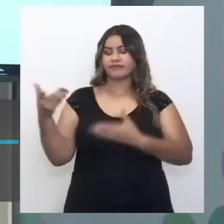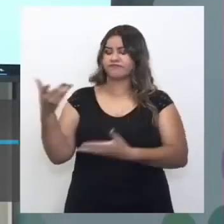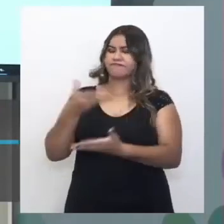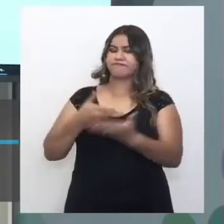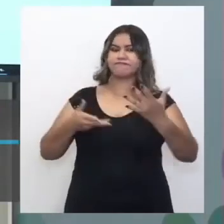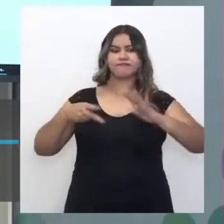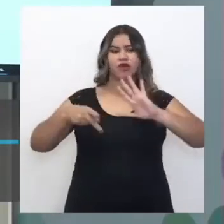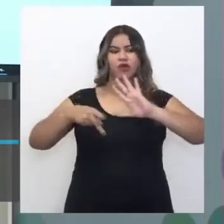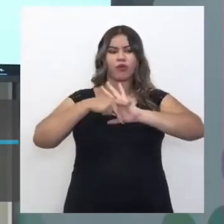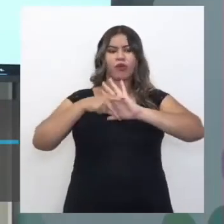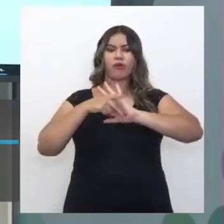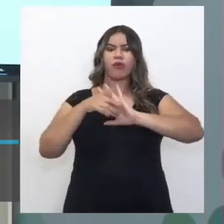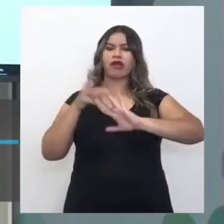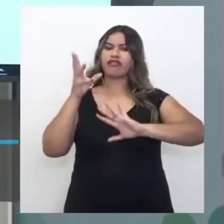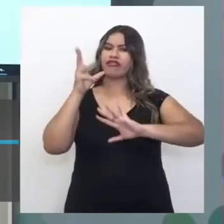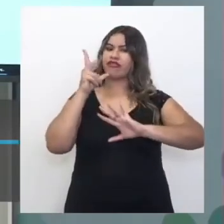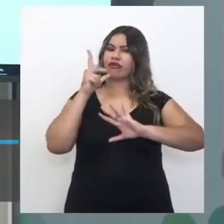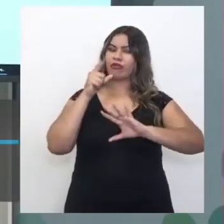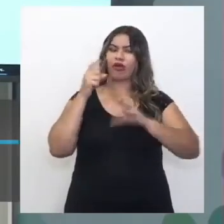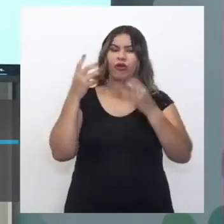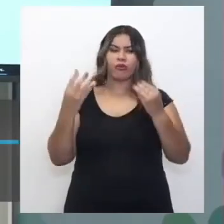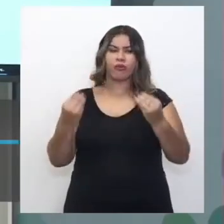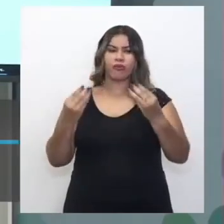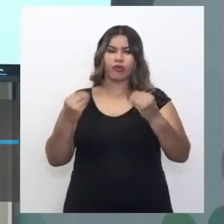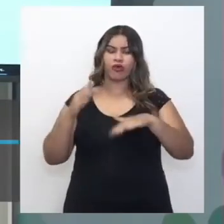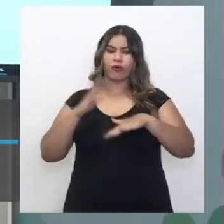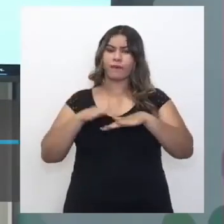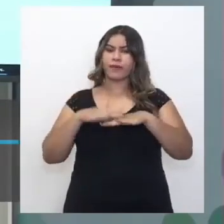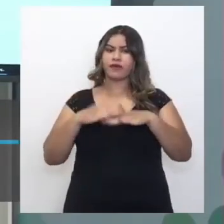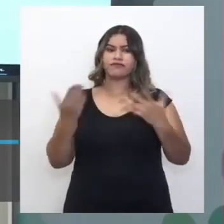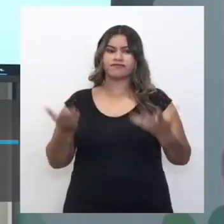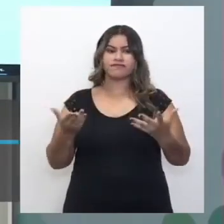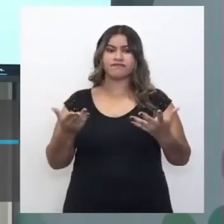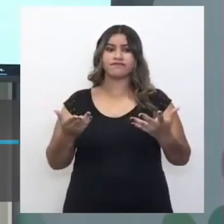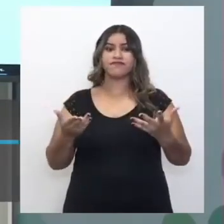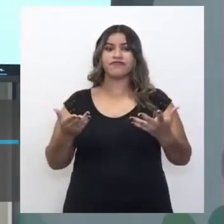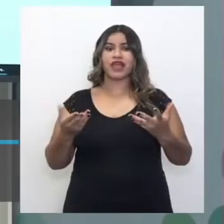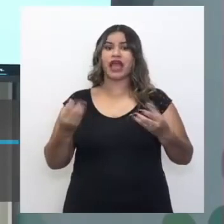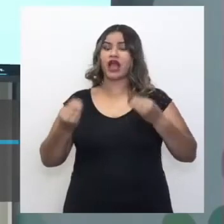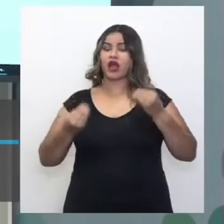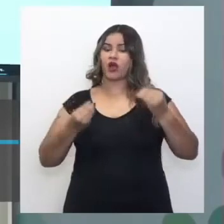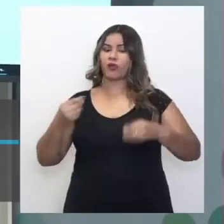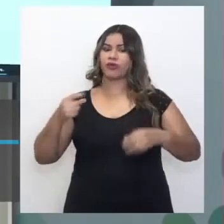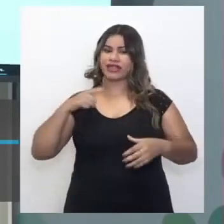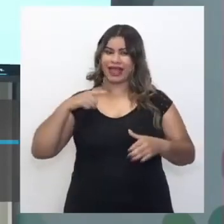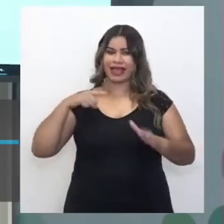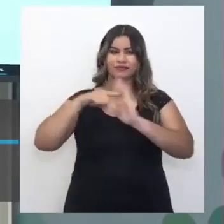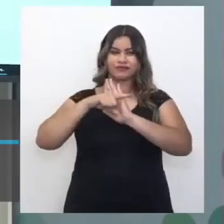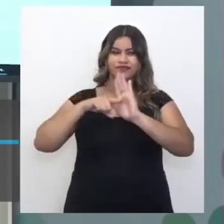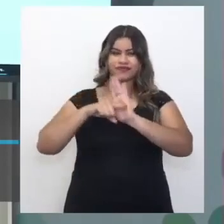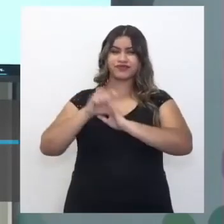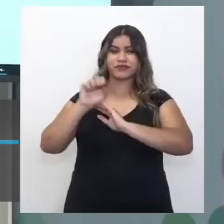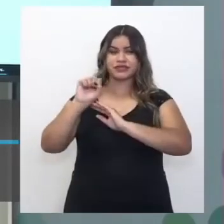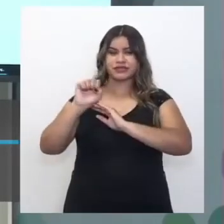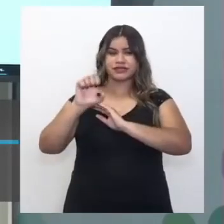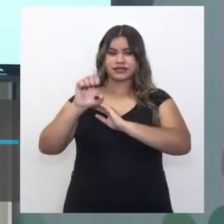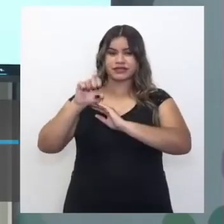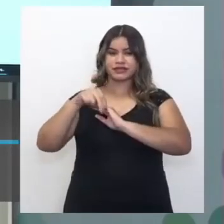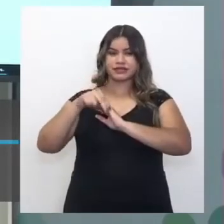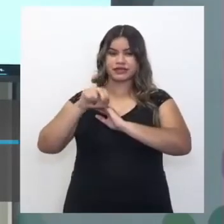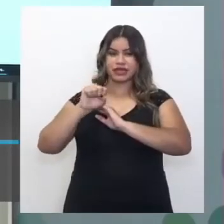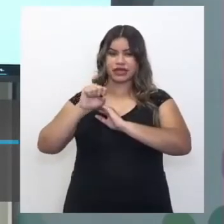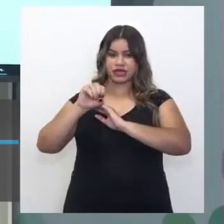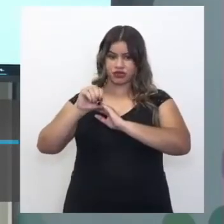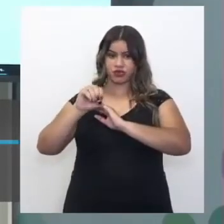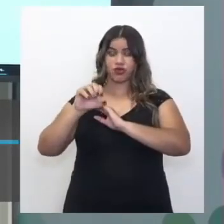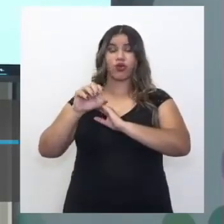ela demora muito para ser colocada no papel. Então, nós temos, por exemplo, o censo, né? O censo é feito de 10 em 10